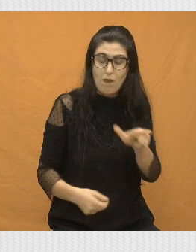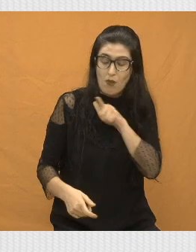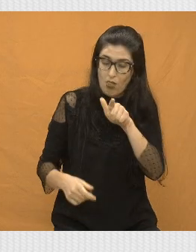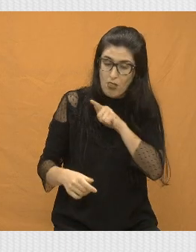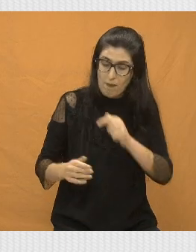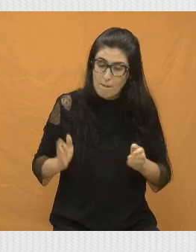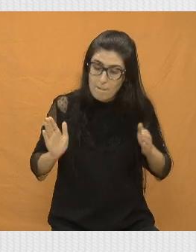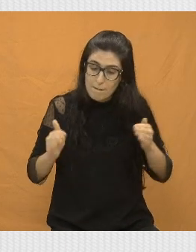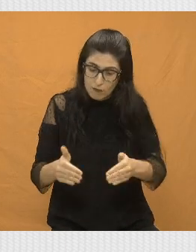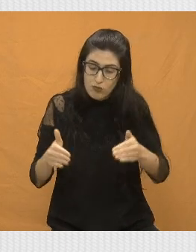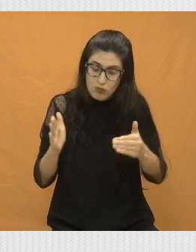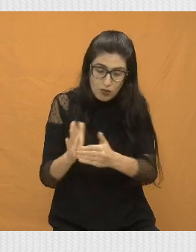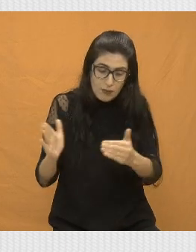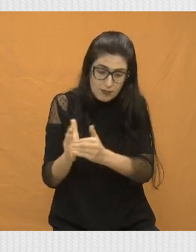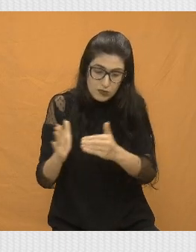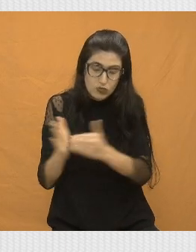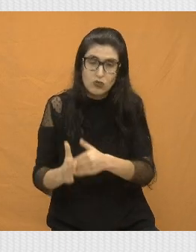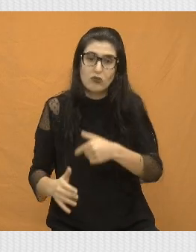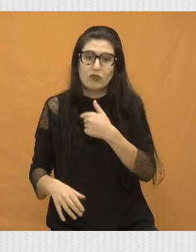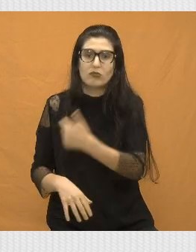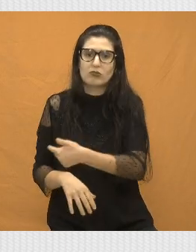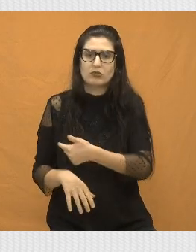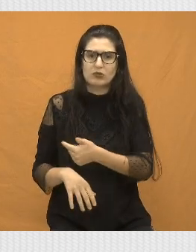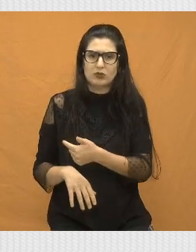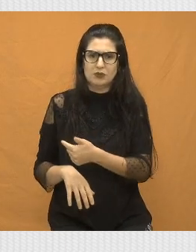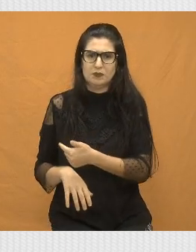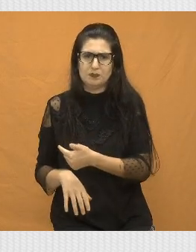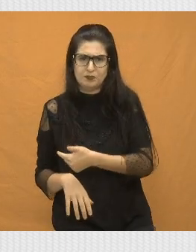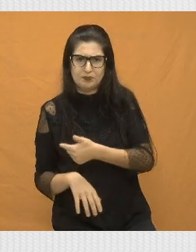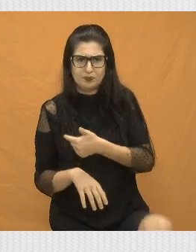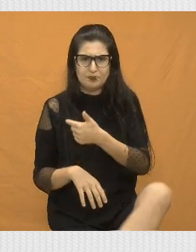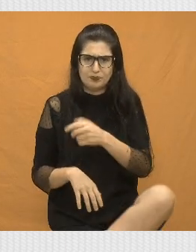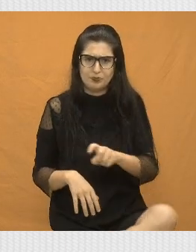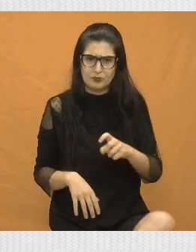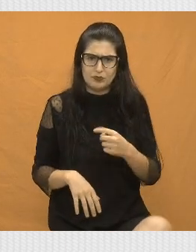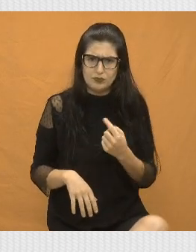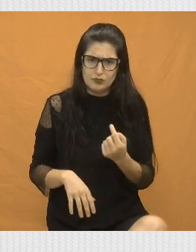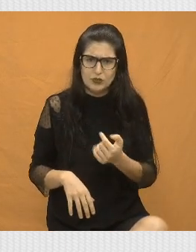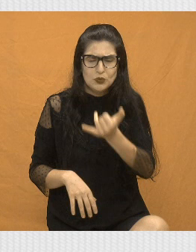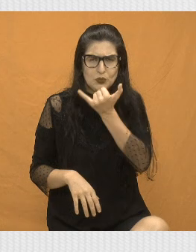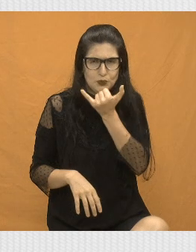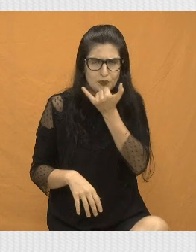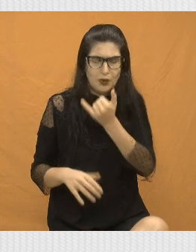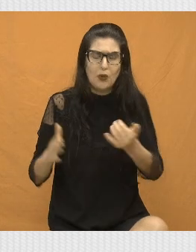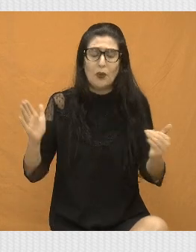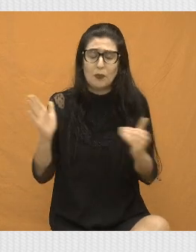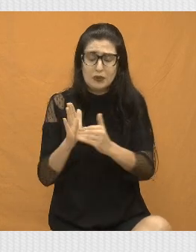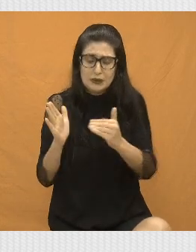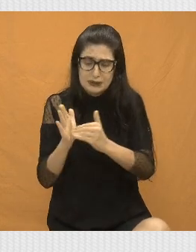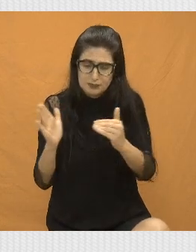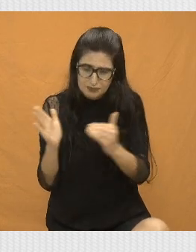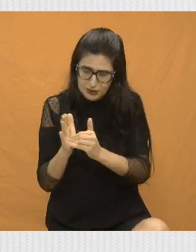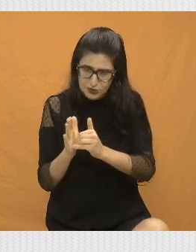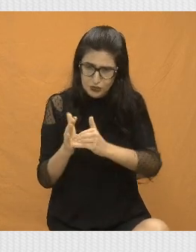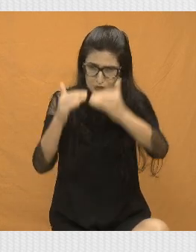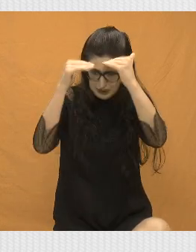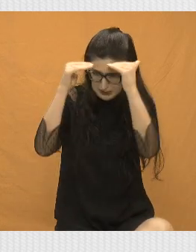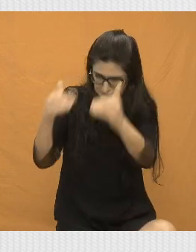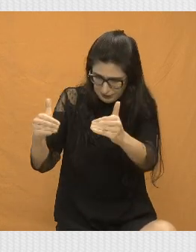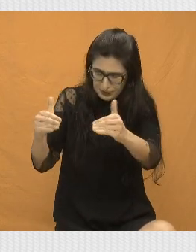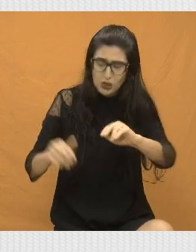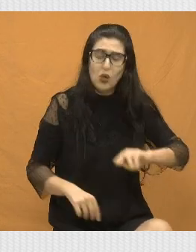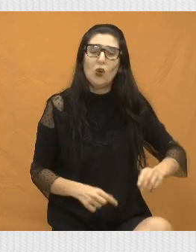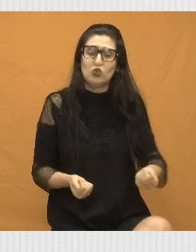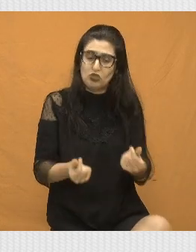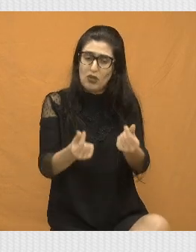até 120% de comprometimento sobre a receita corrente líquida, na qual o